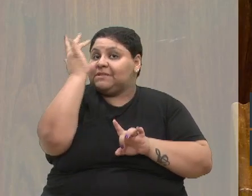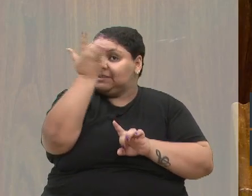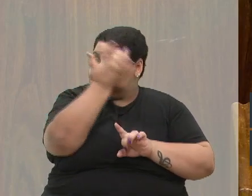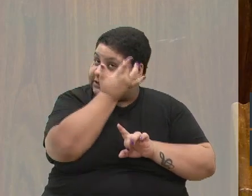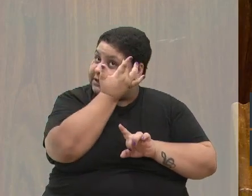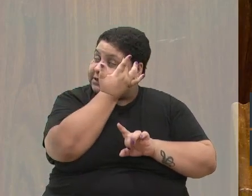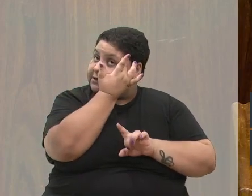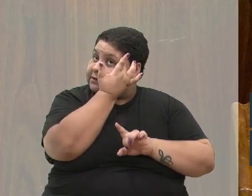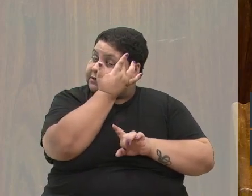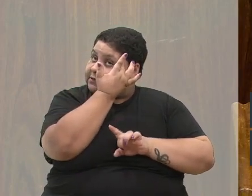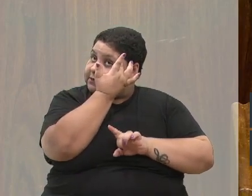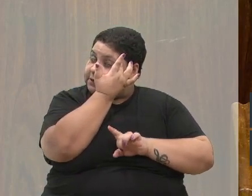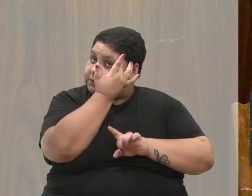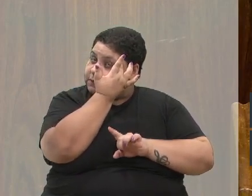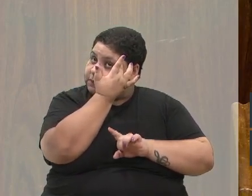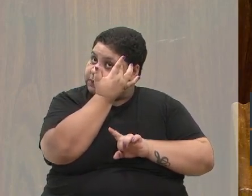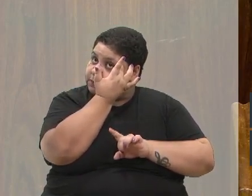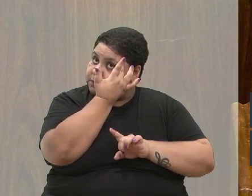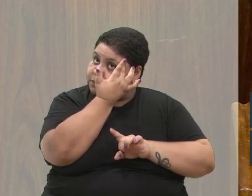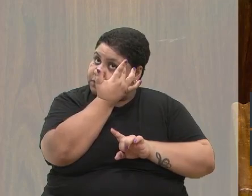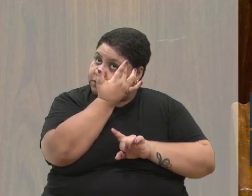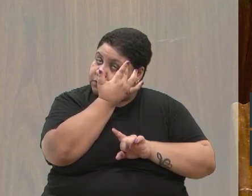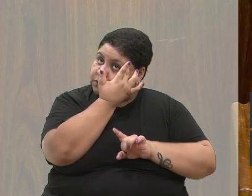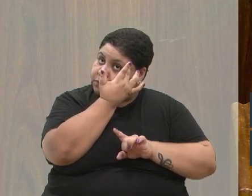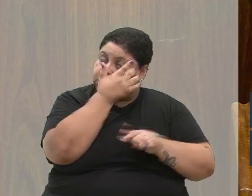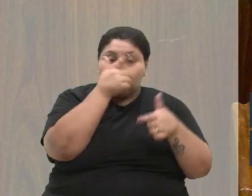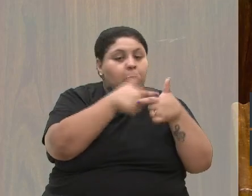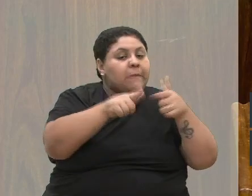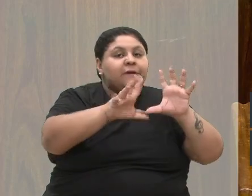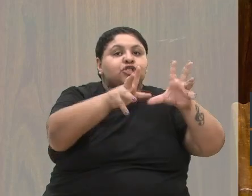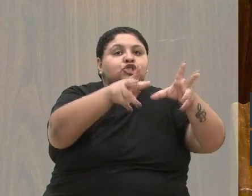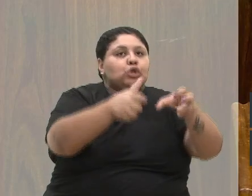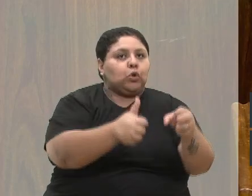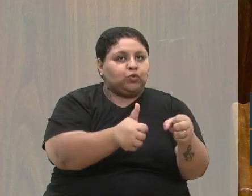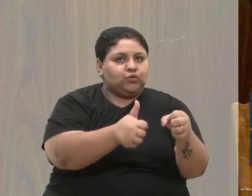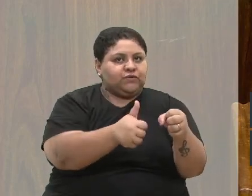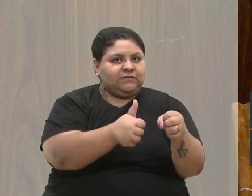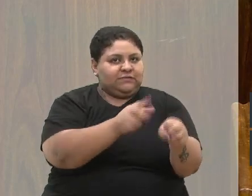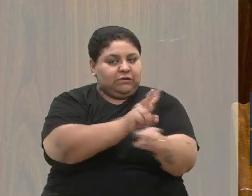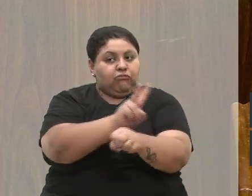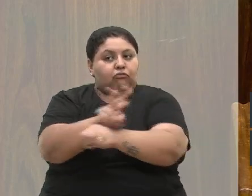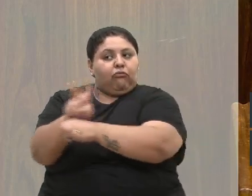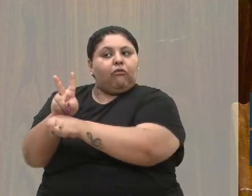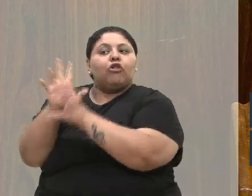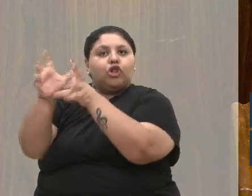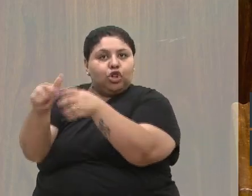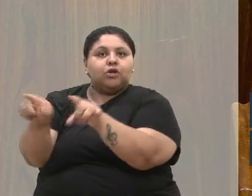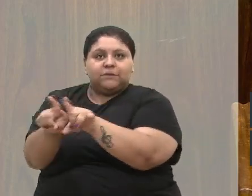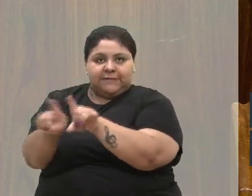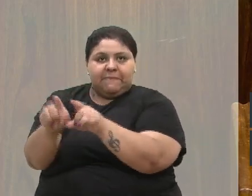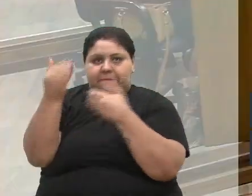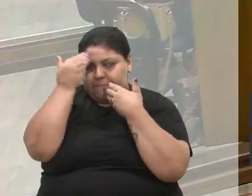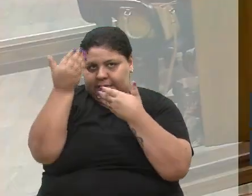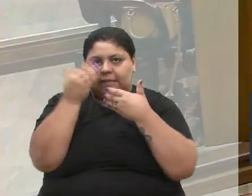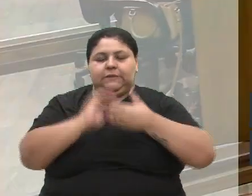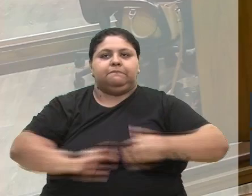é uma tarefa de todos e todas e é um cuidado de todos e todas. Muito